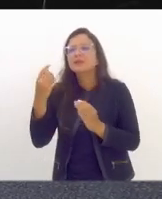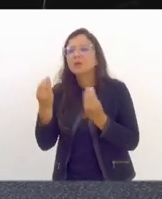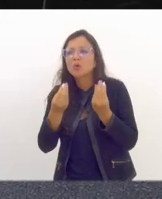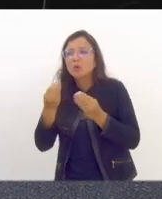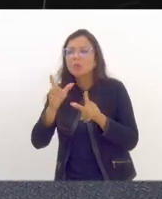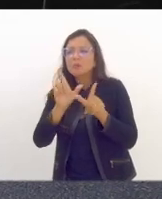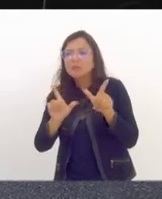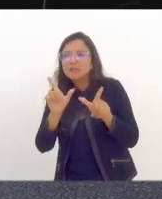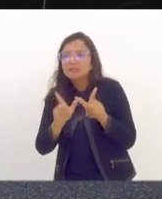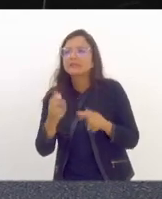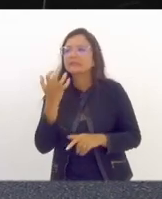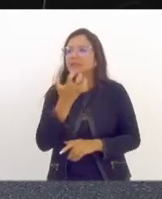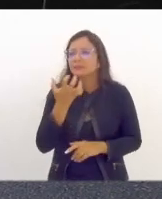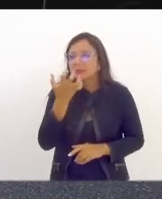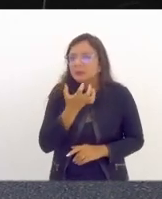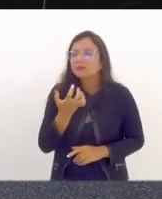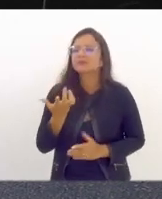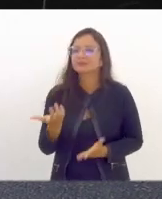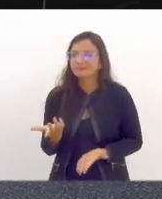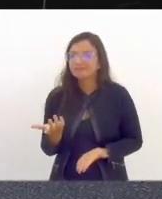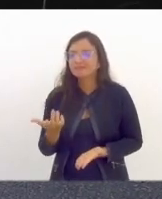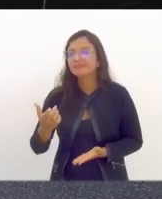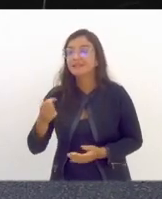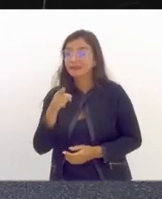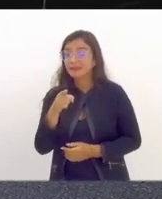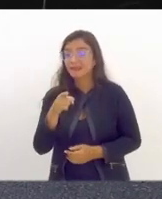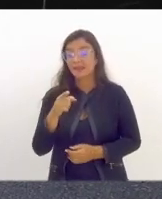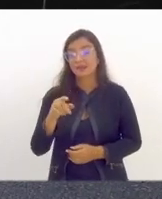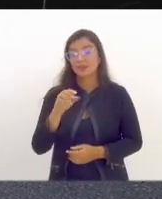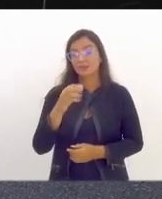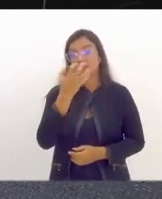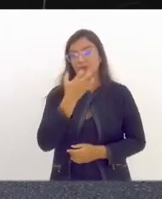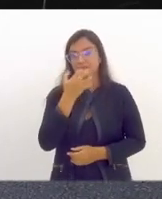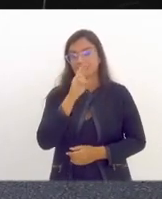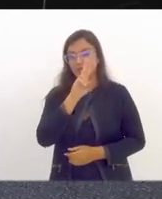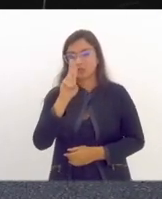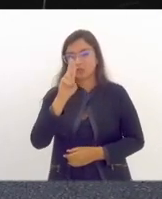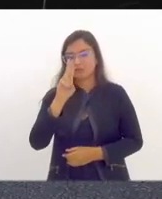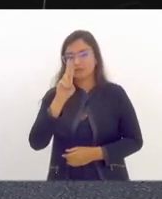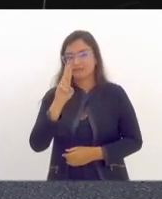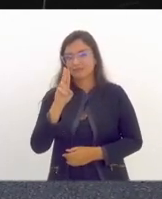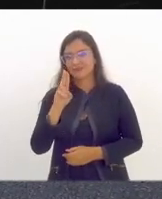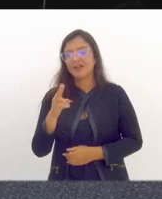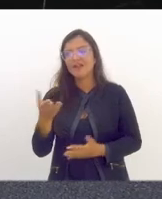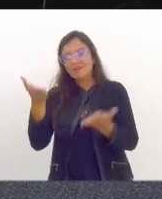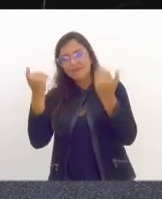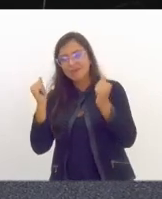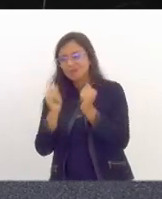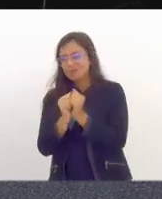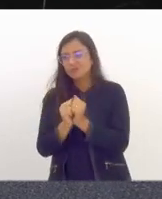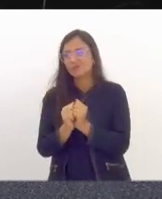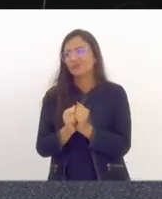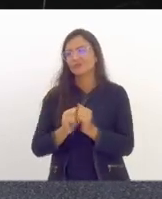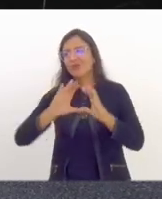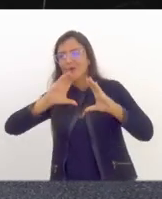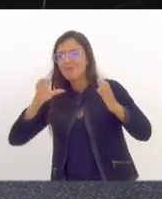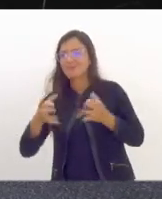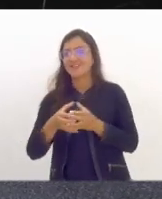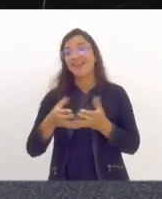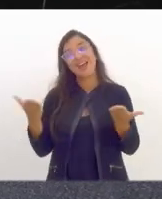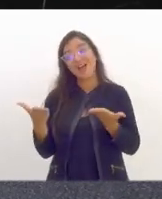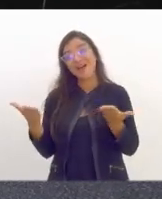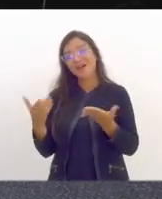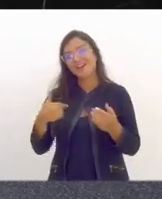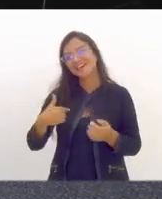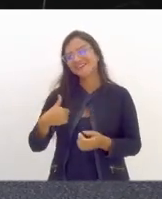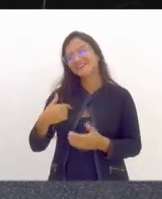e deu o nome a música Vamos junto com a comunidade E aí eu vou ter a honra de tocar para vocês